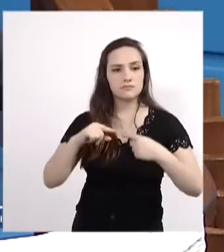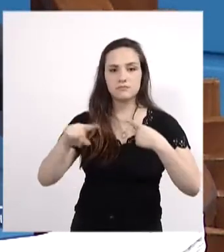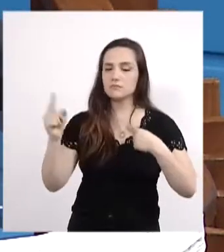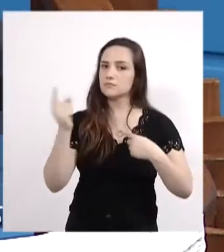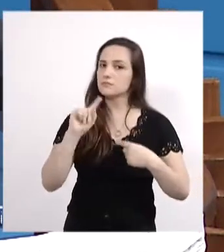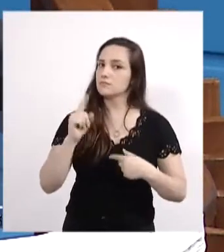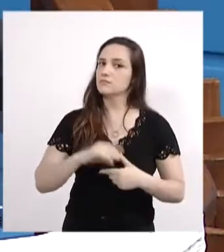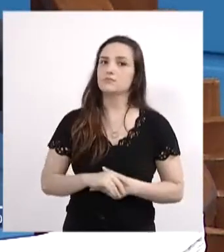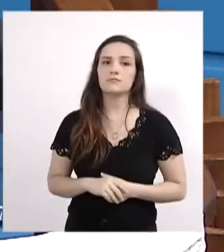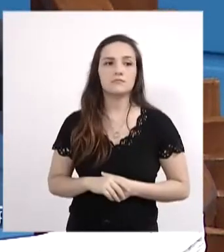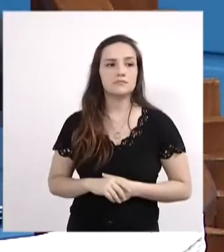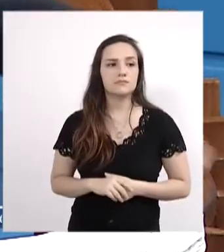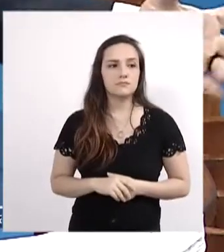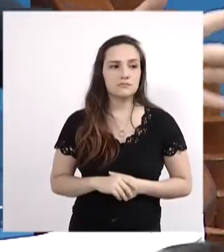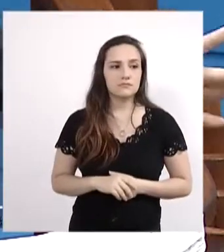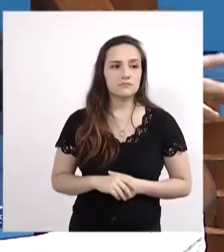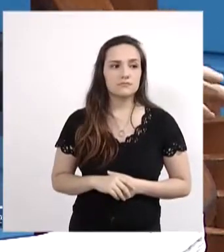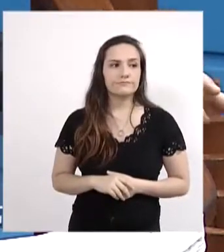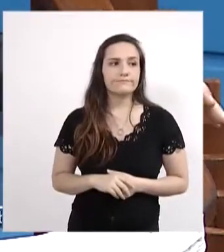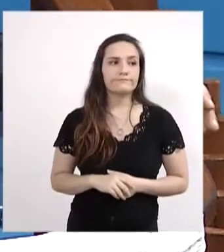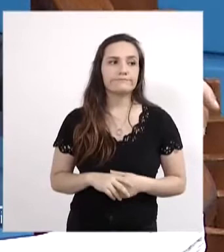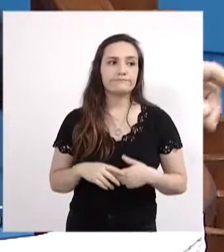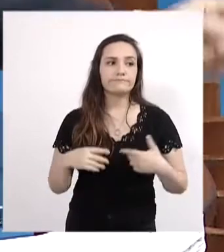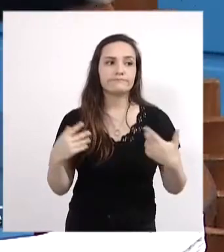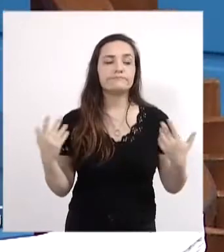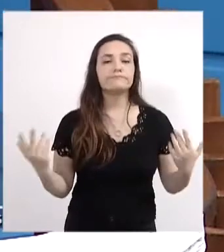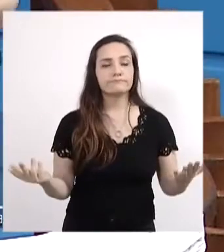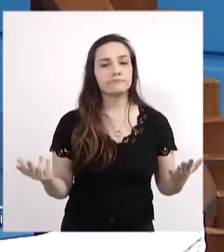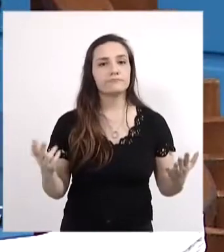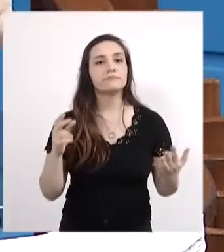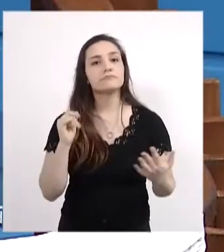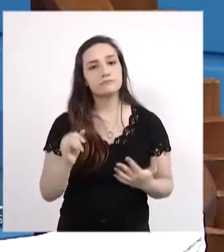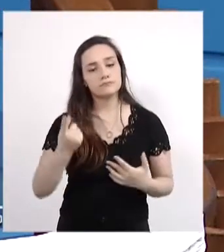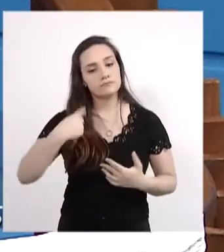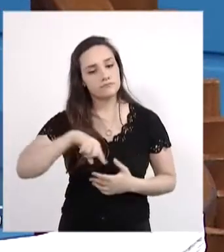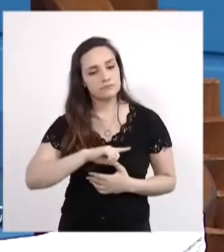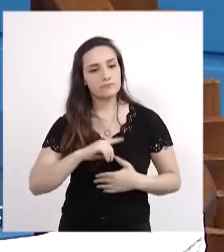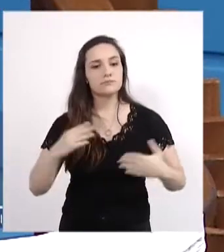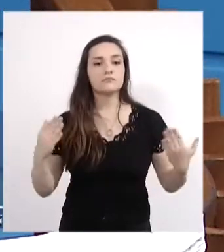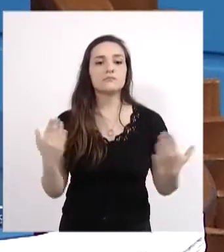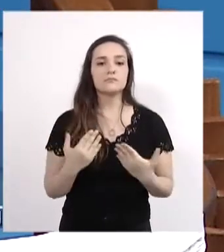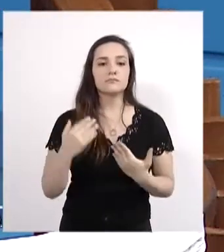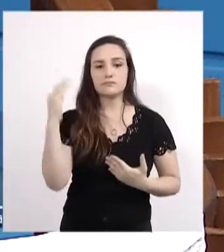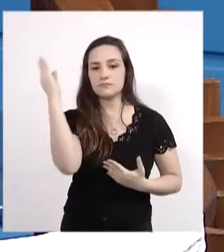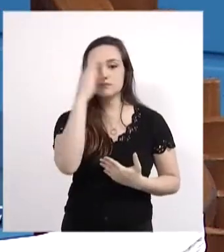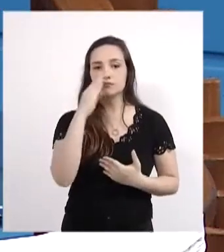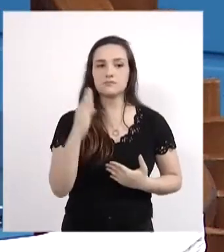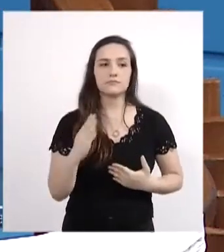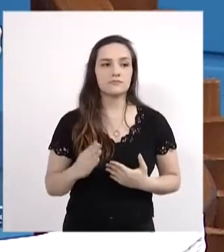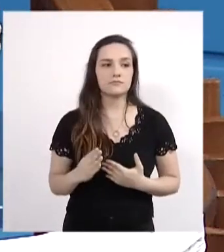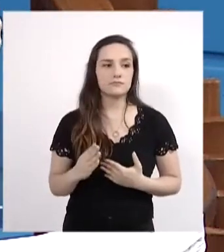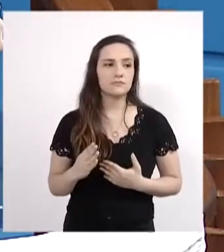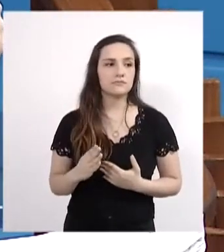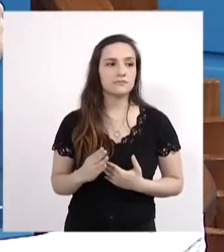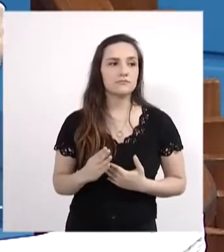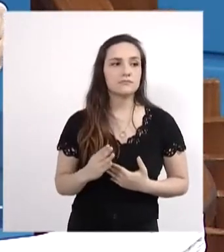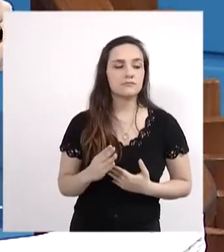essa medida. Então, assim, se nós estivéssemos hoje no Brasil vivendo uma situação em